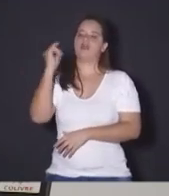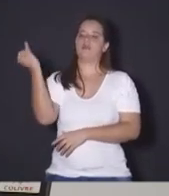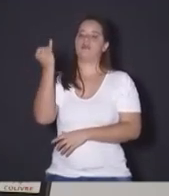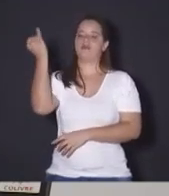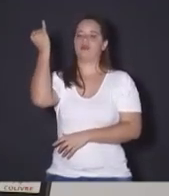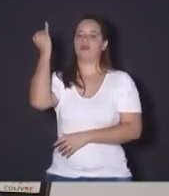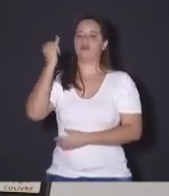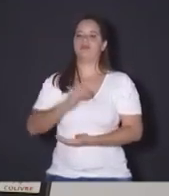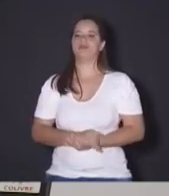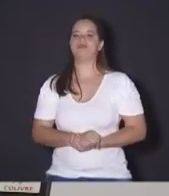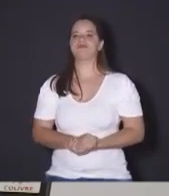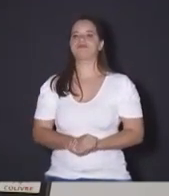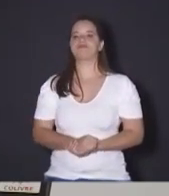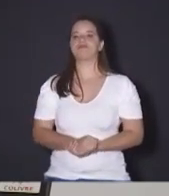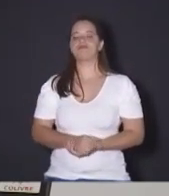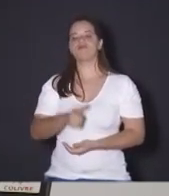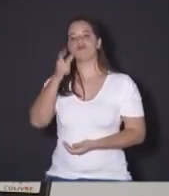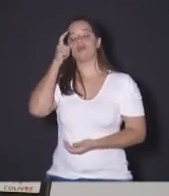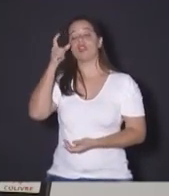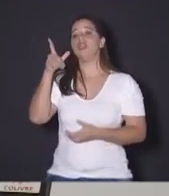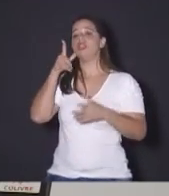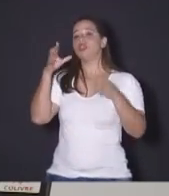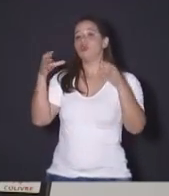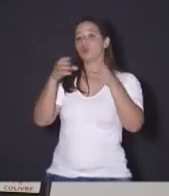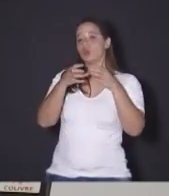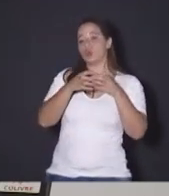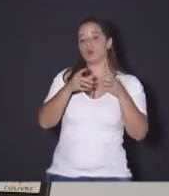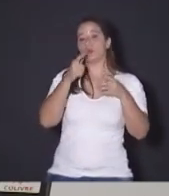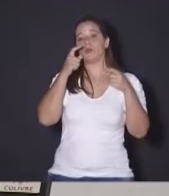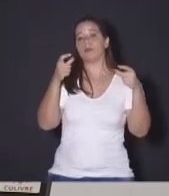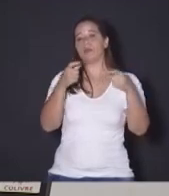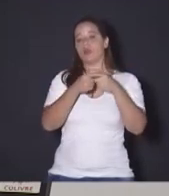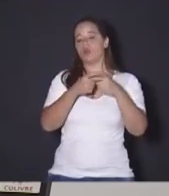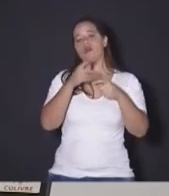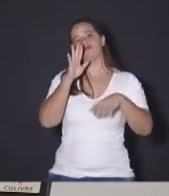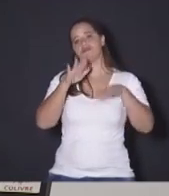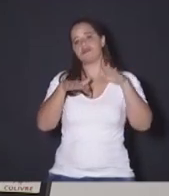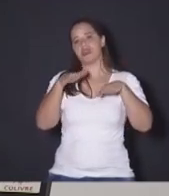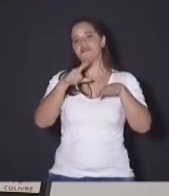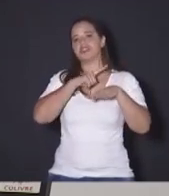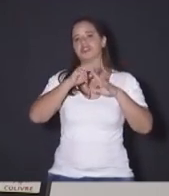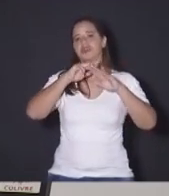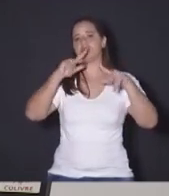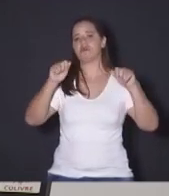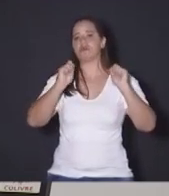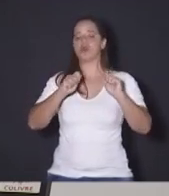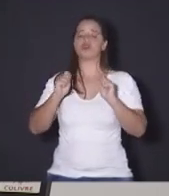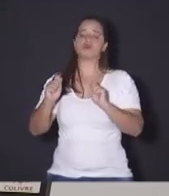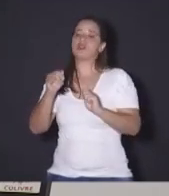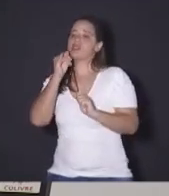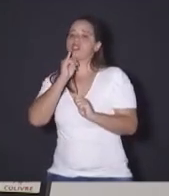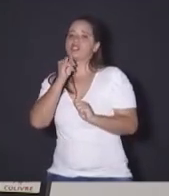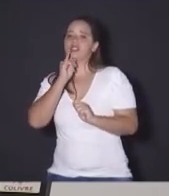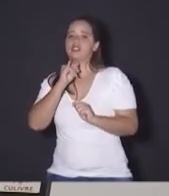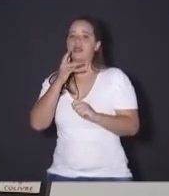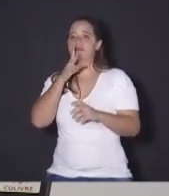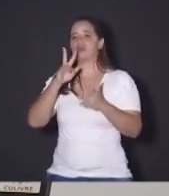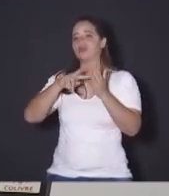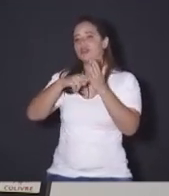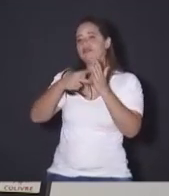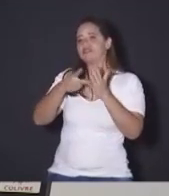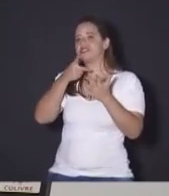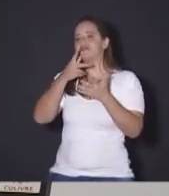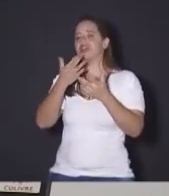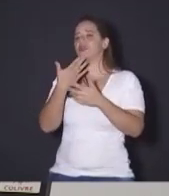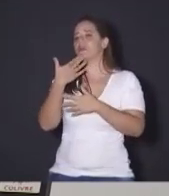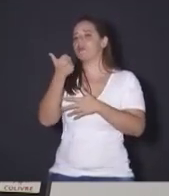interessante bom e também com grupos menores é talvez existam possibilidades de por exemplo interpretar melhor